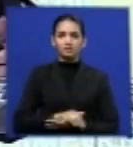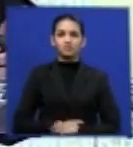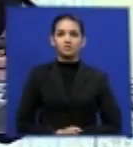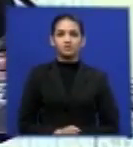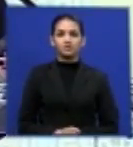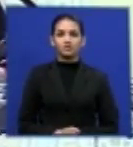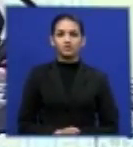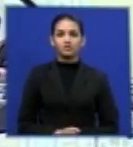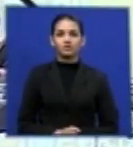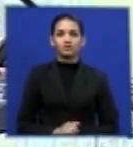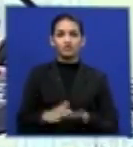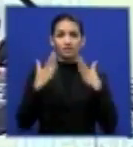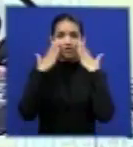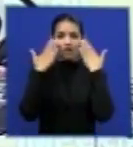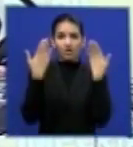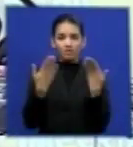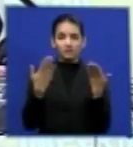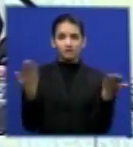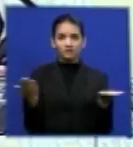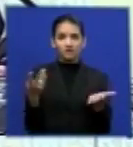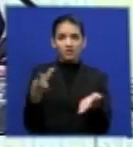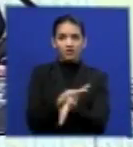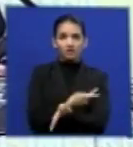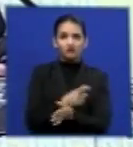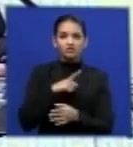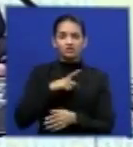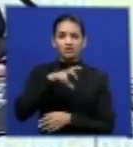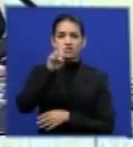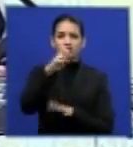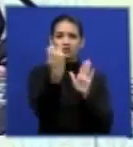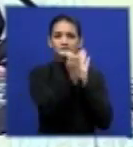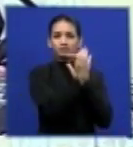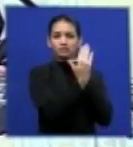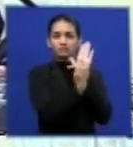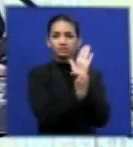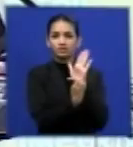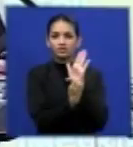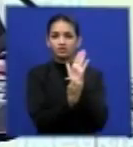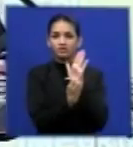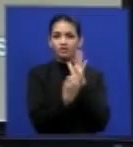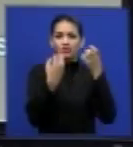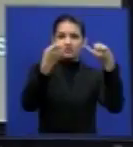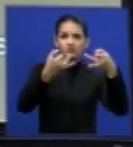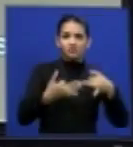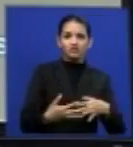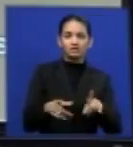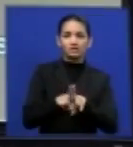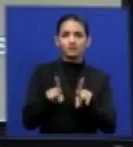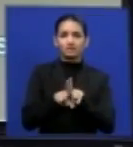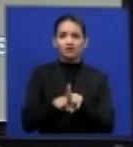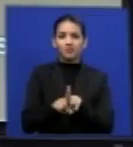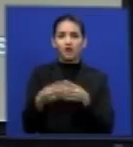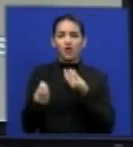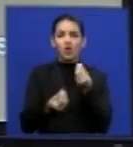A nossa apresentação se calcará com base nesses 5 aspectos: os conceitos, o ciclo de vida do